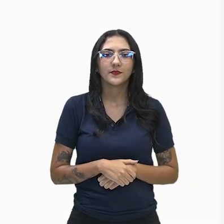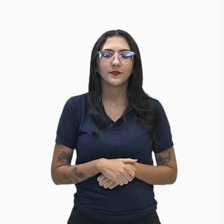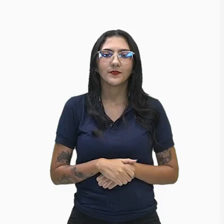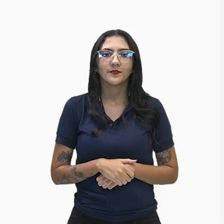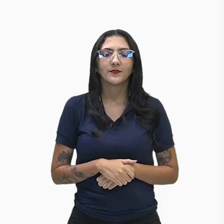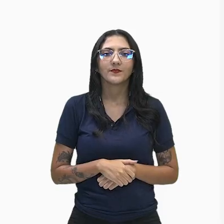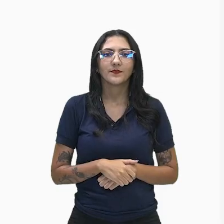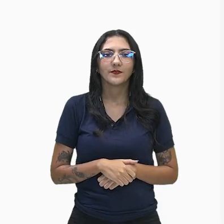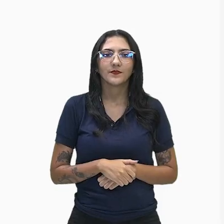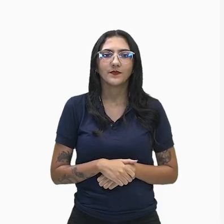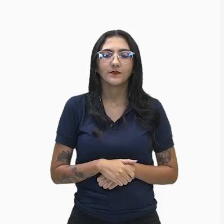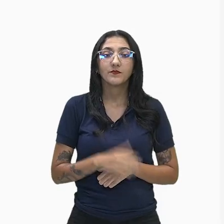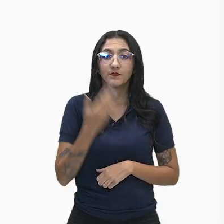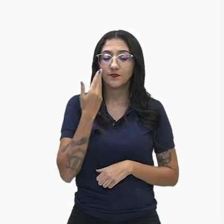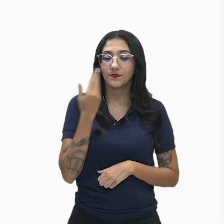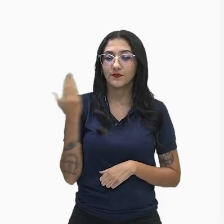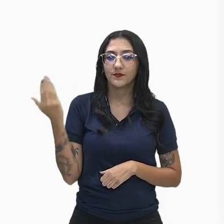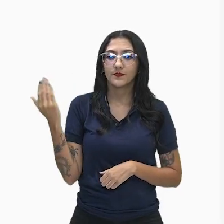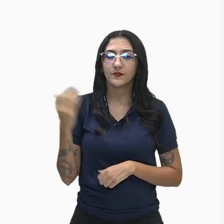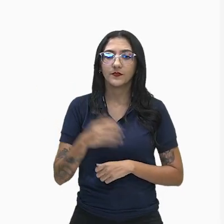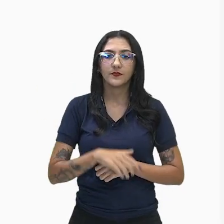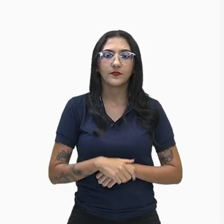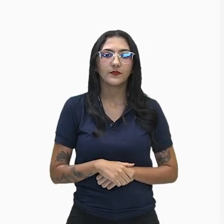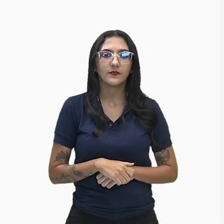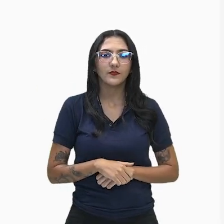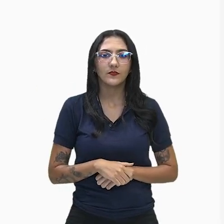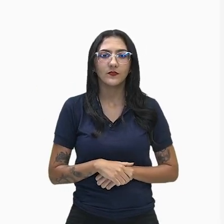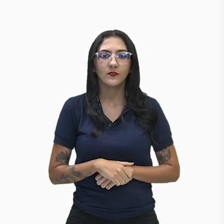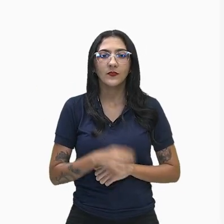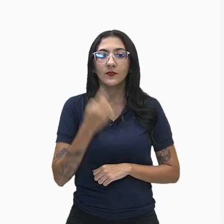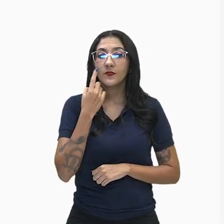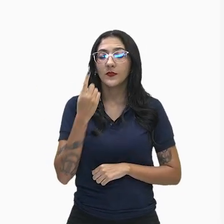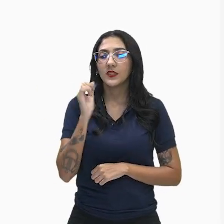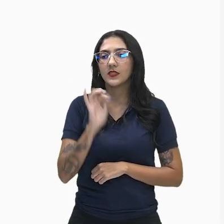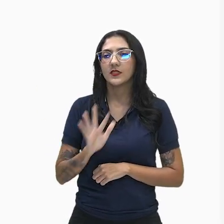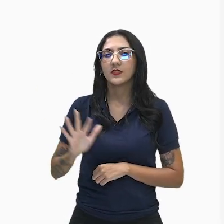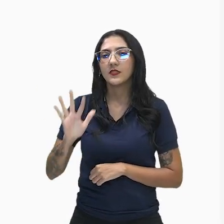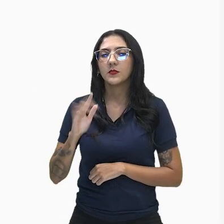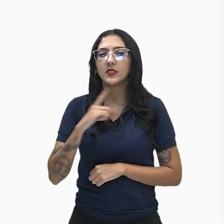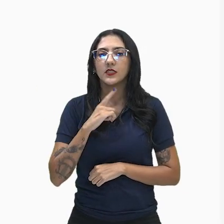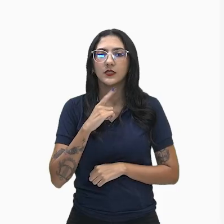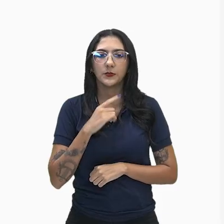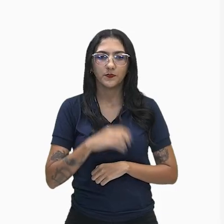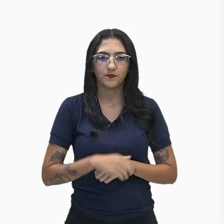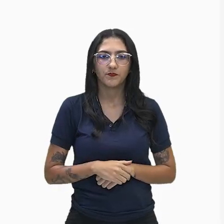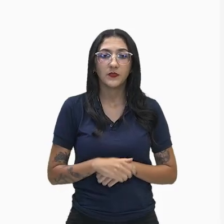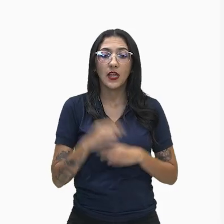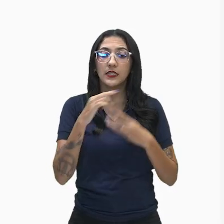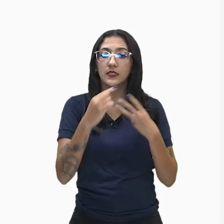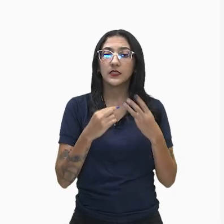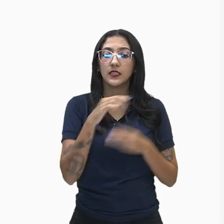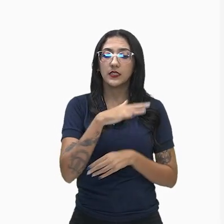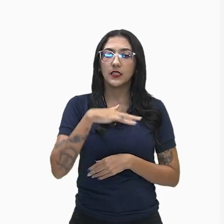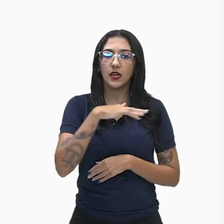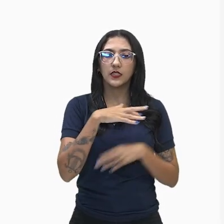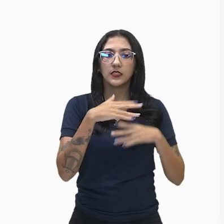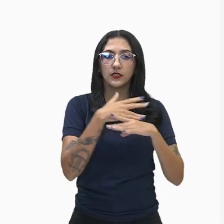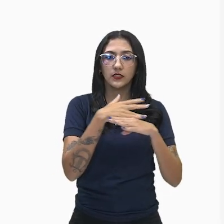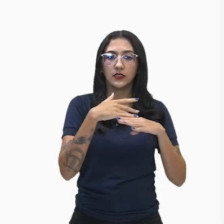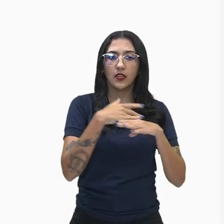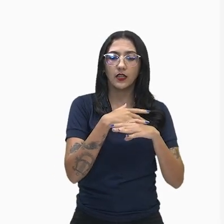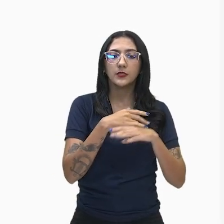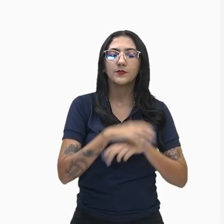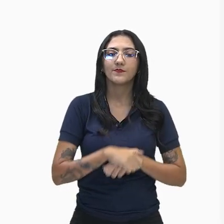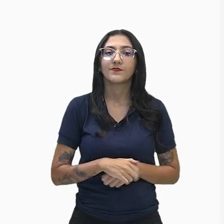Então vejam só, pessoal. Na figura estão apresentadas 3 cidades. E olha só, deseja-se construir uma estrada